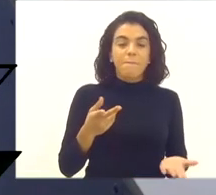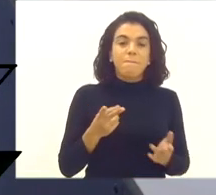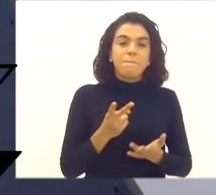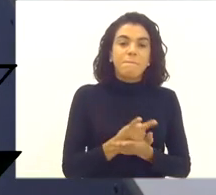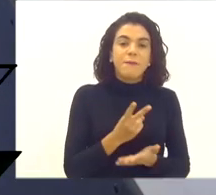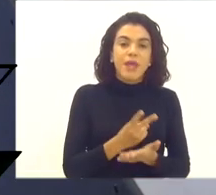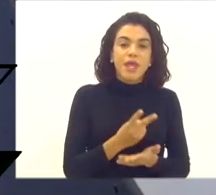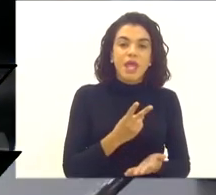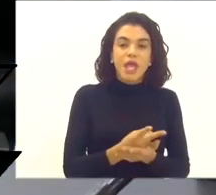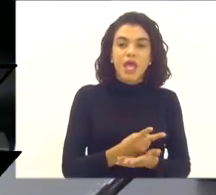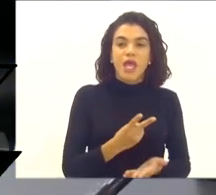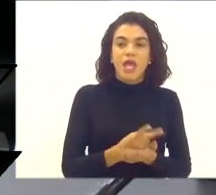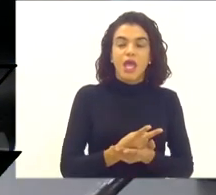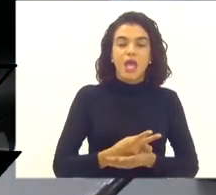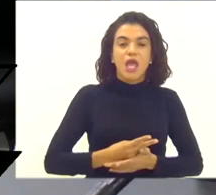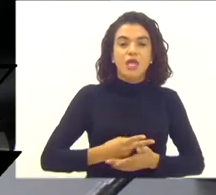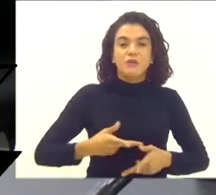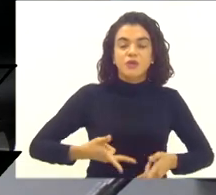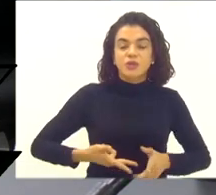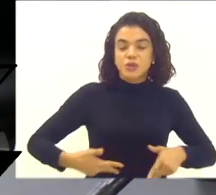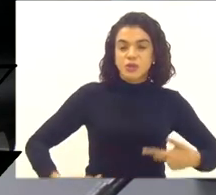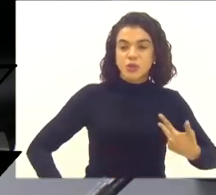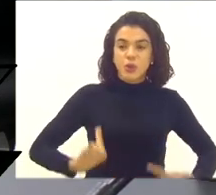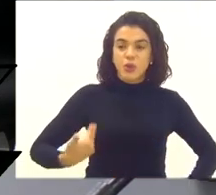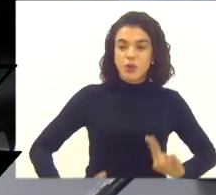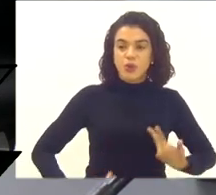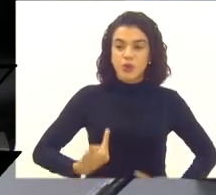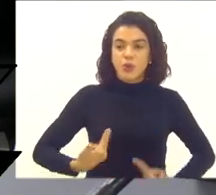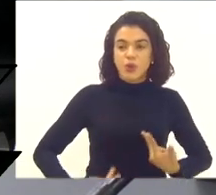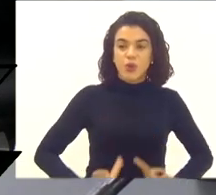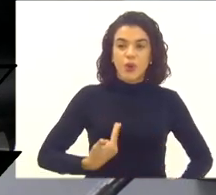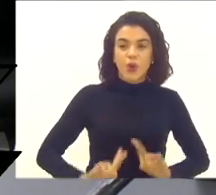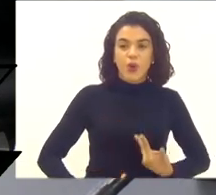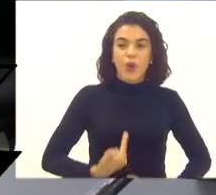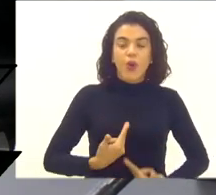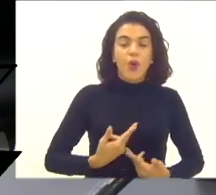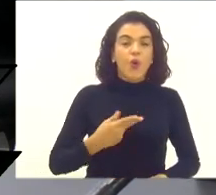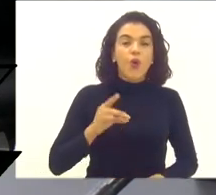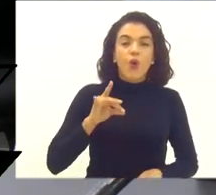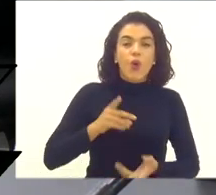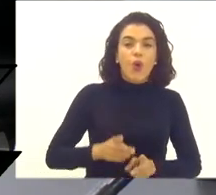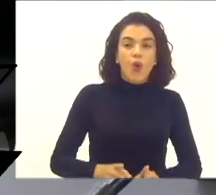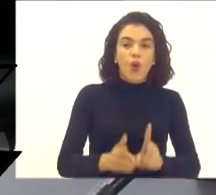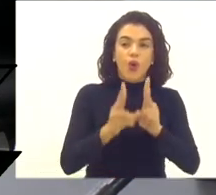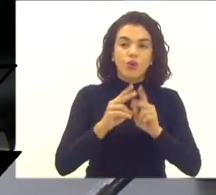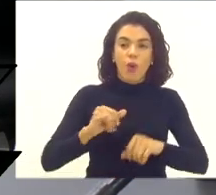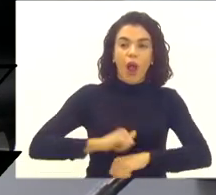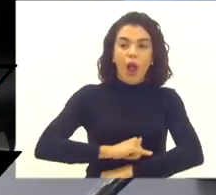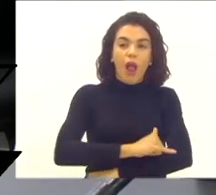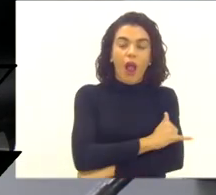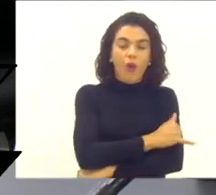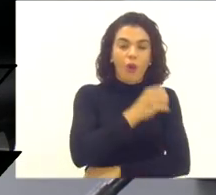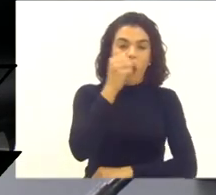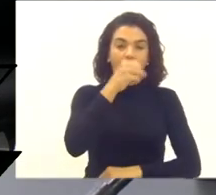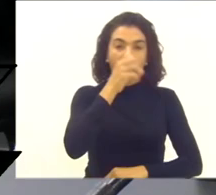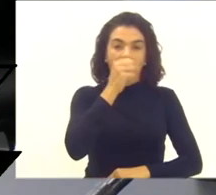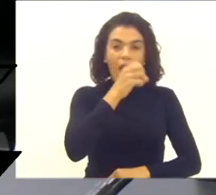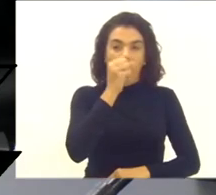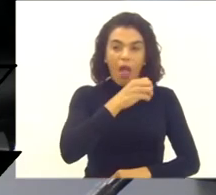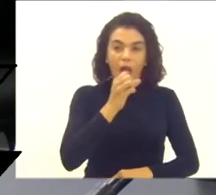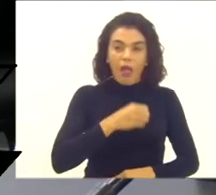tirado seis latas de banha continua sendo uma gorda escrota desculpa gente mas eu acho que que é